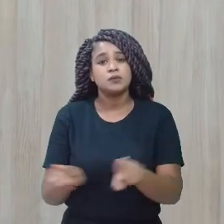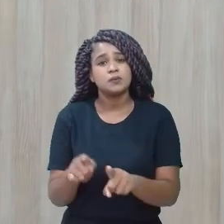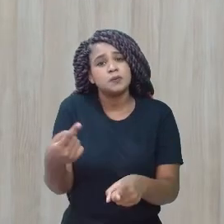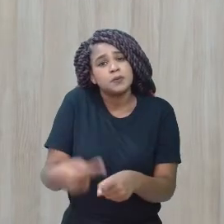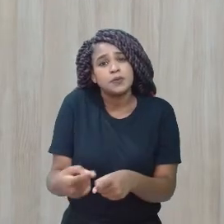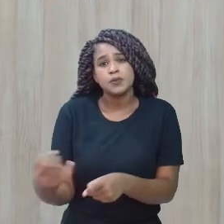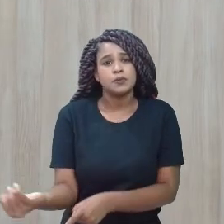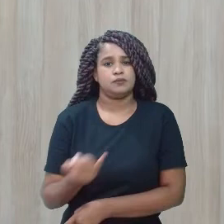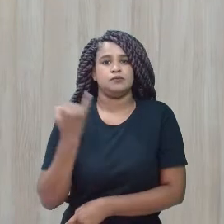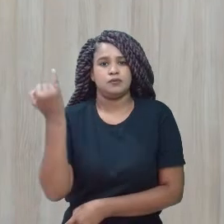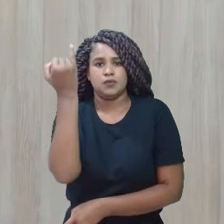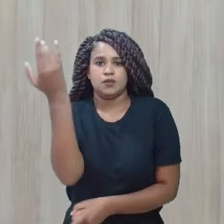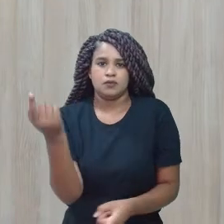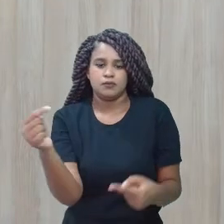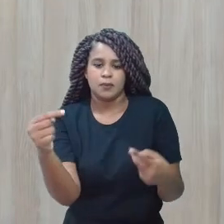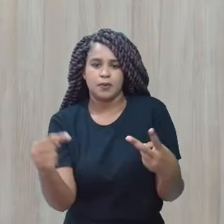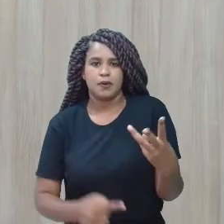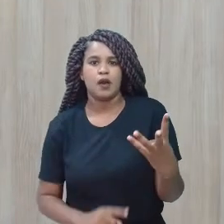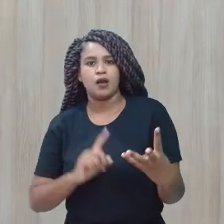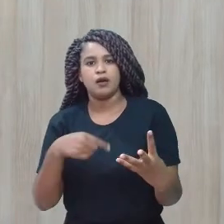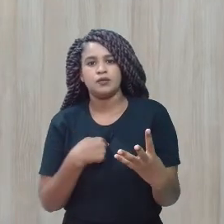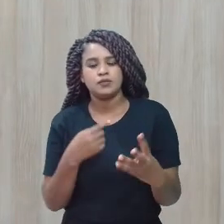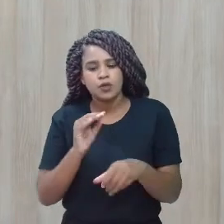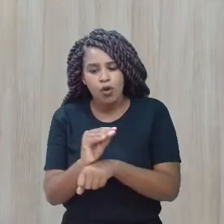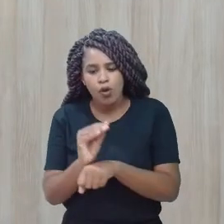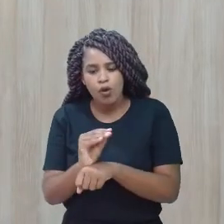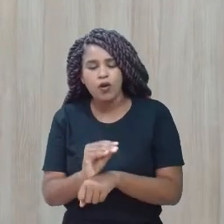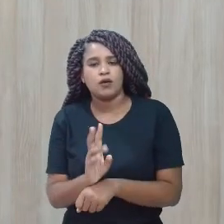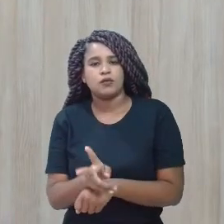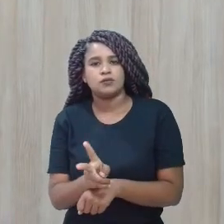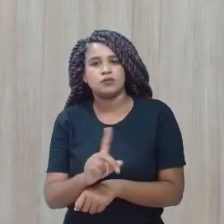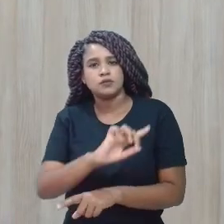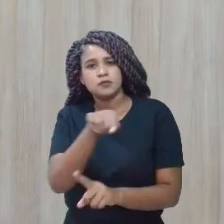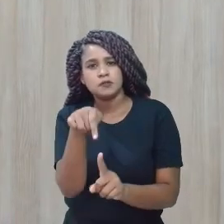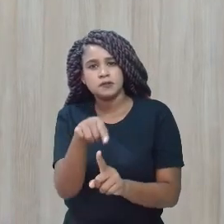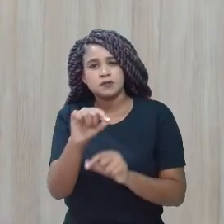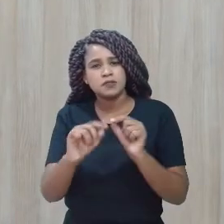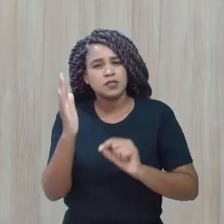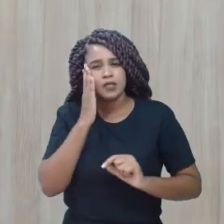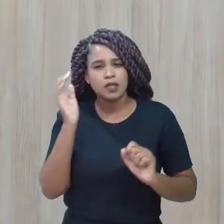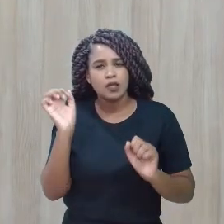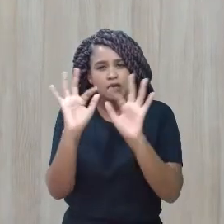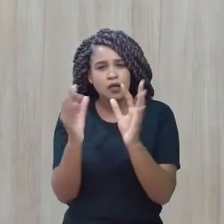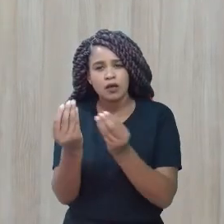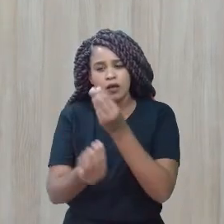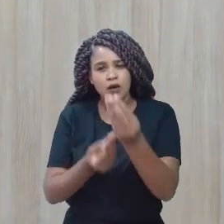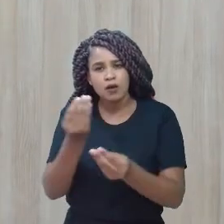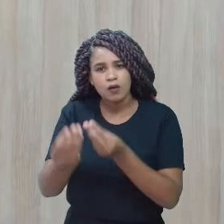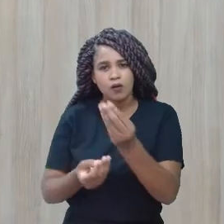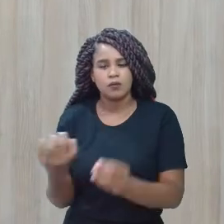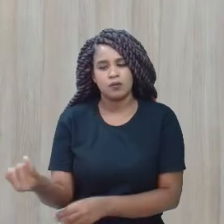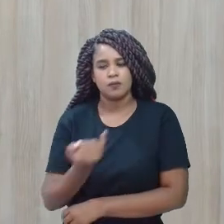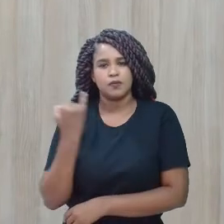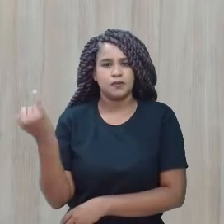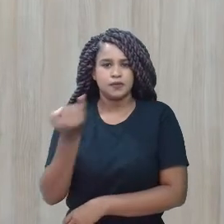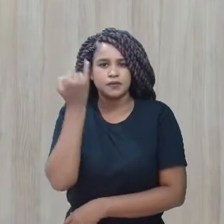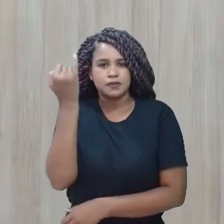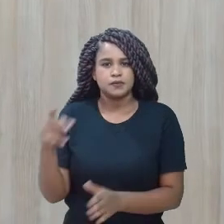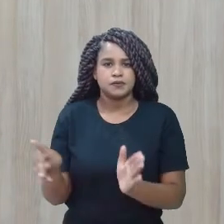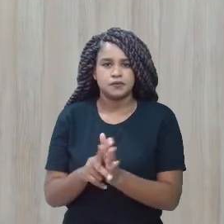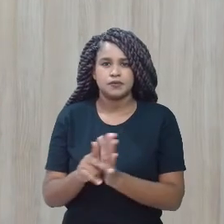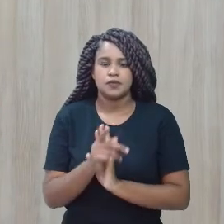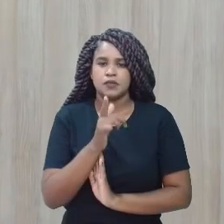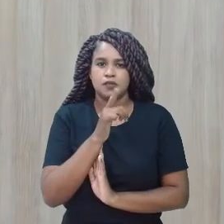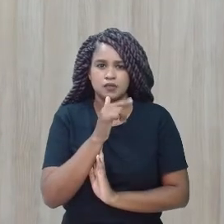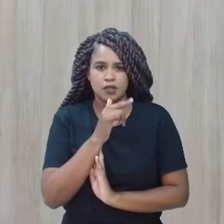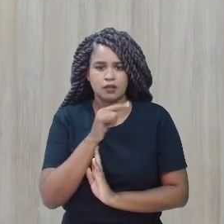né? A gente olhar, ter esse cuidado para que a gente possa entender melhor, né, a importância, né, desse recurso